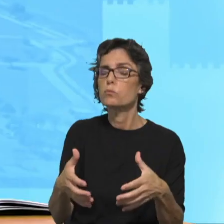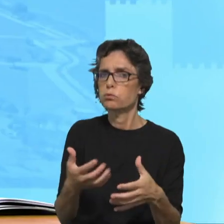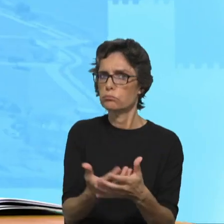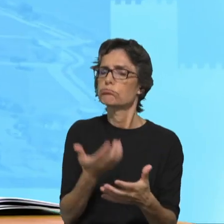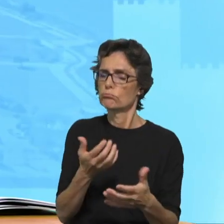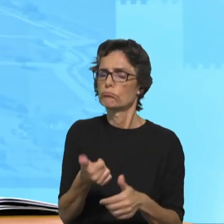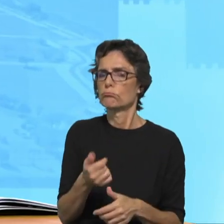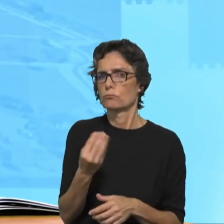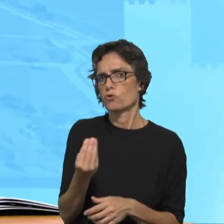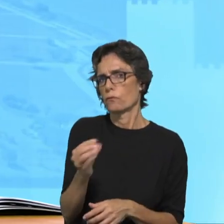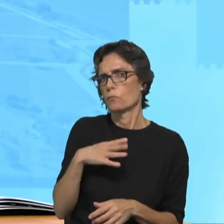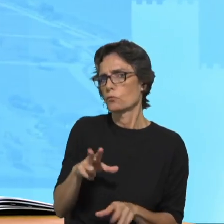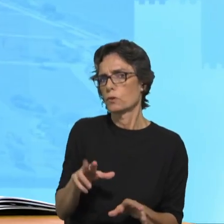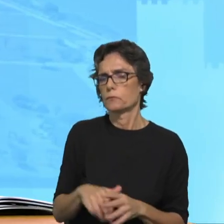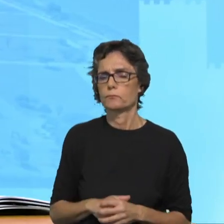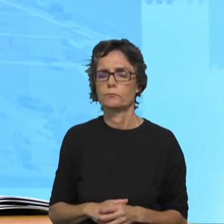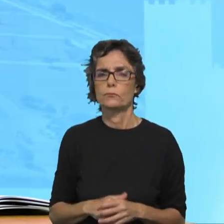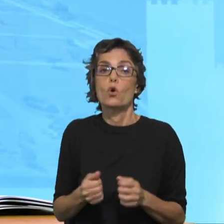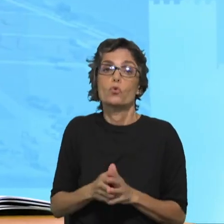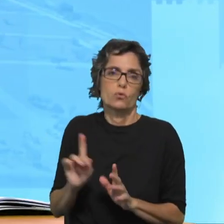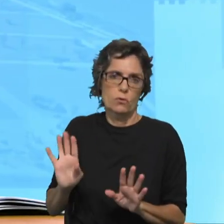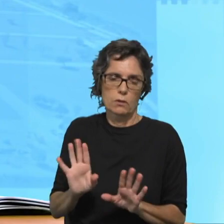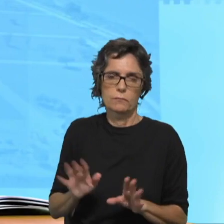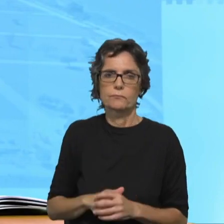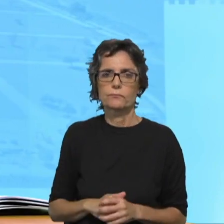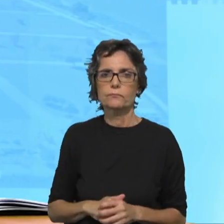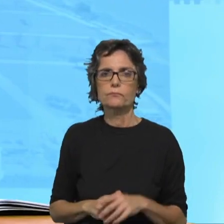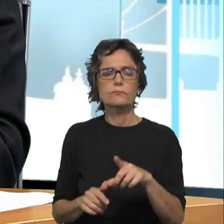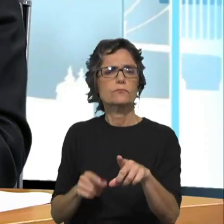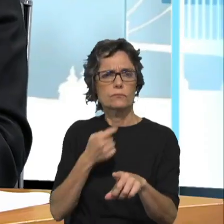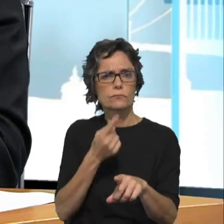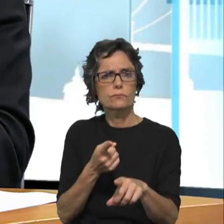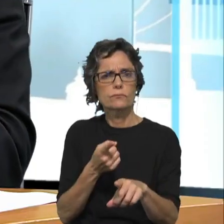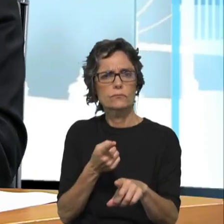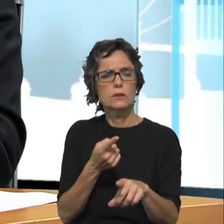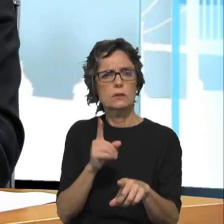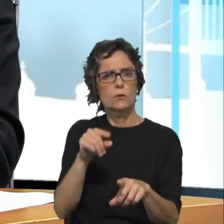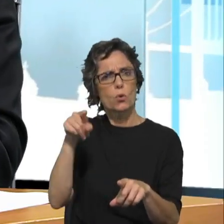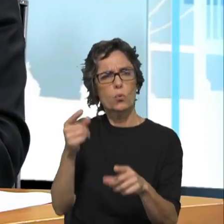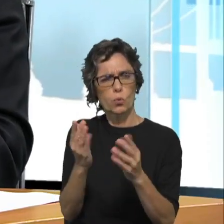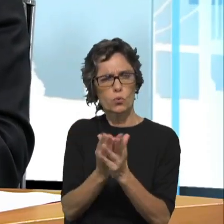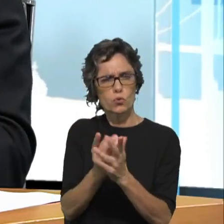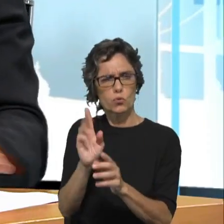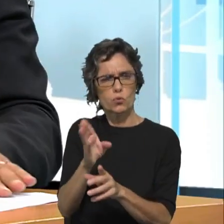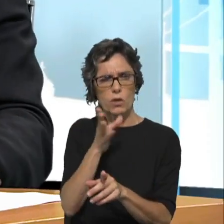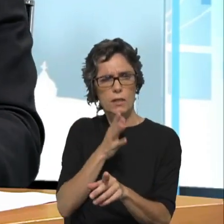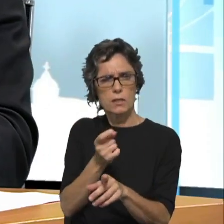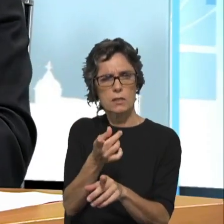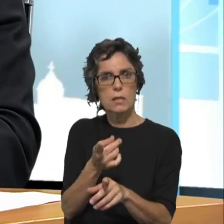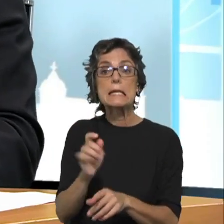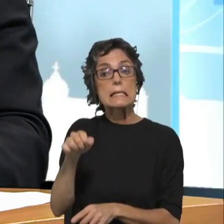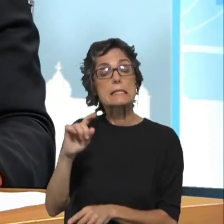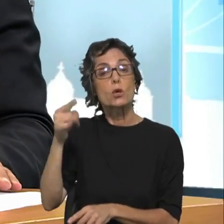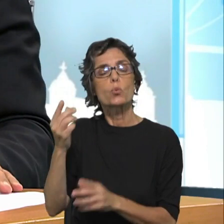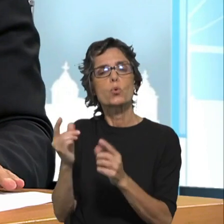disse há pouco que são também conclusões que estão em linha com outros estudos apresentados acerca do mundo juvenil. Certo, há um estudo muito